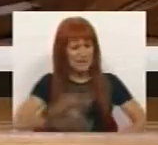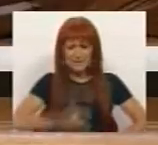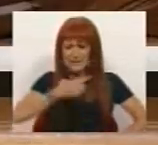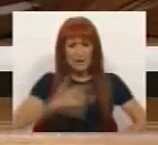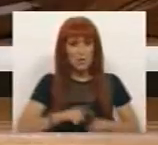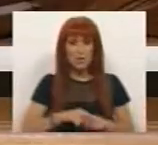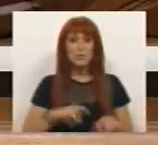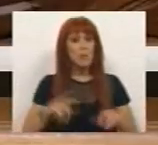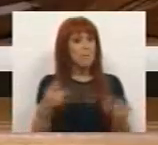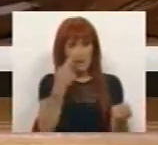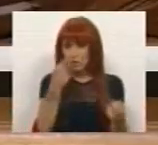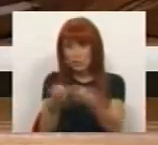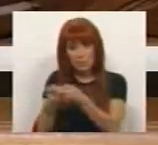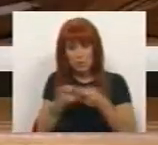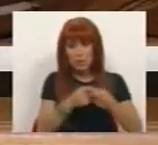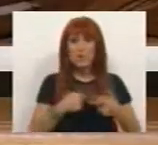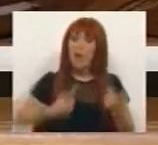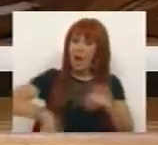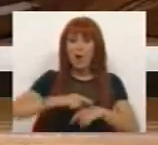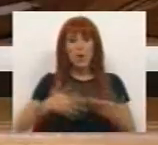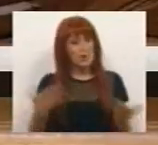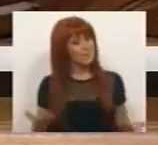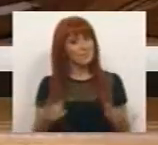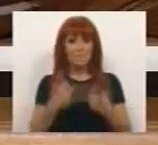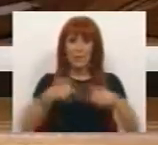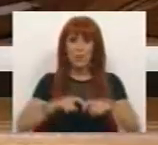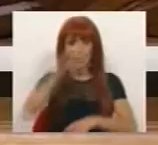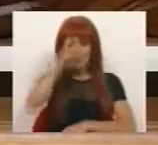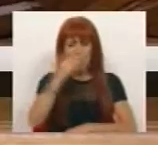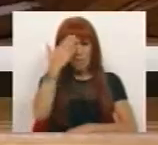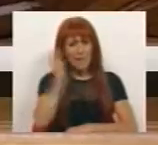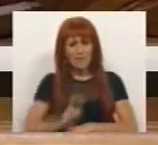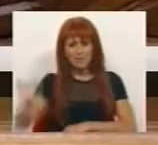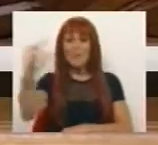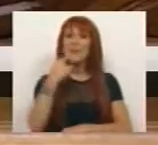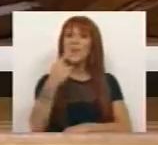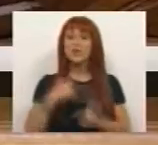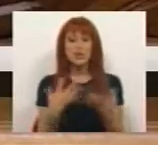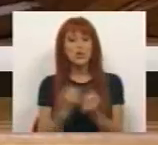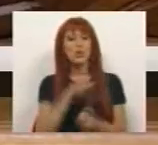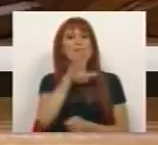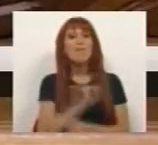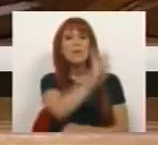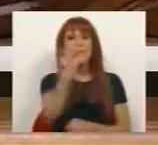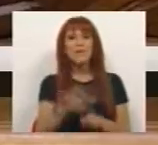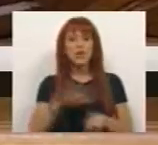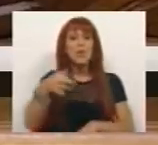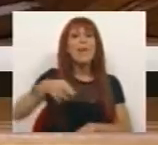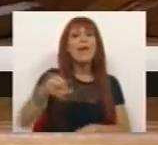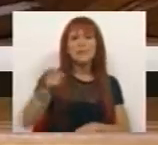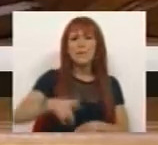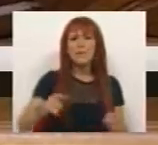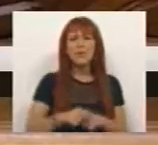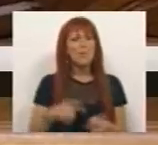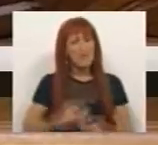sentidas pelos seus mais próximos, resta-nos, nesta sessão evocativa, reafirmar junto dos seus familiares e do Partido